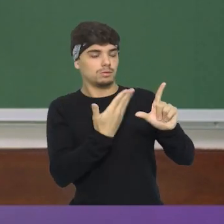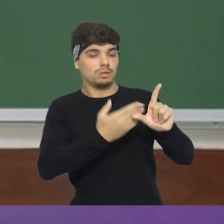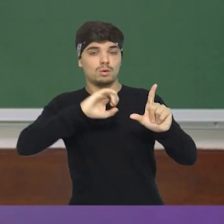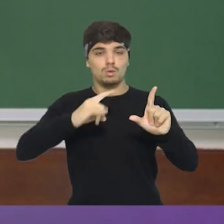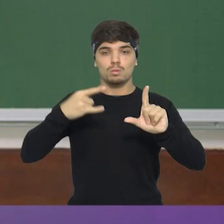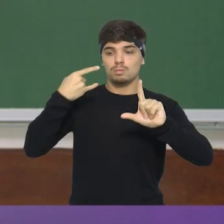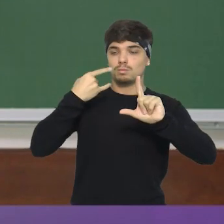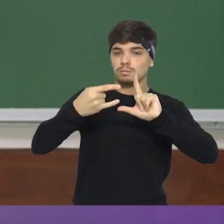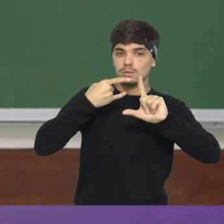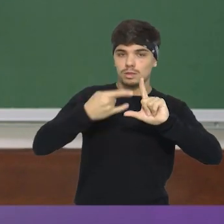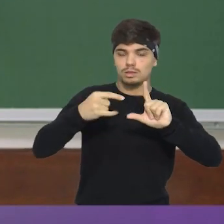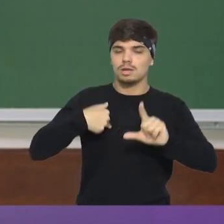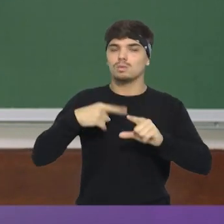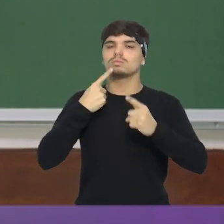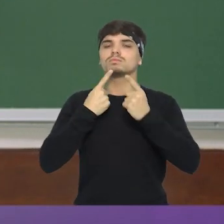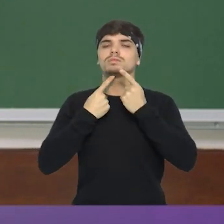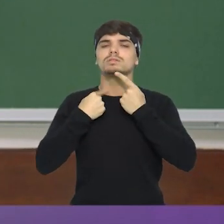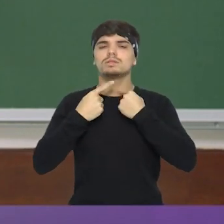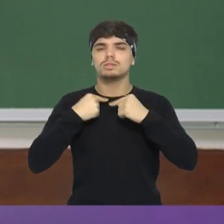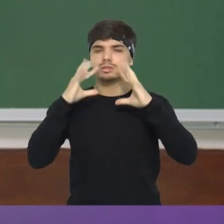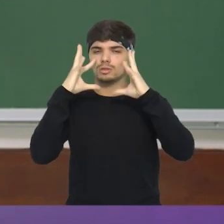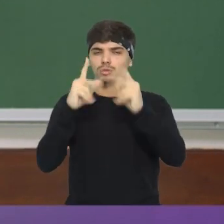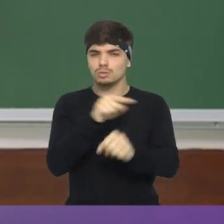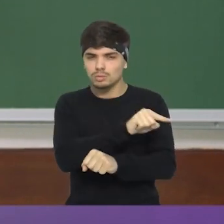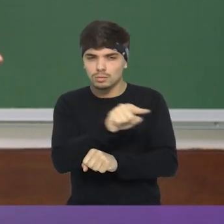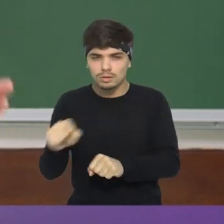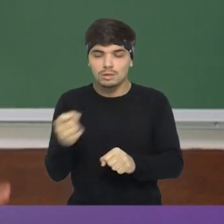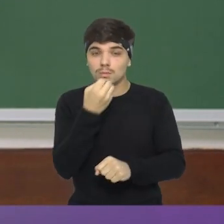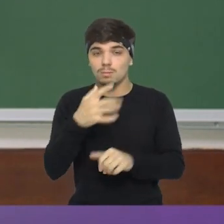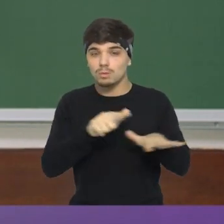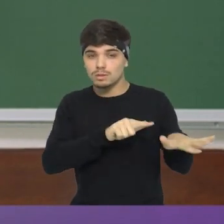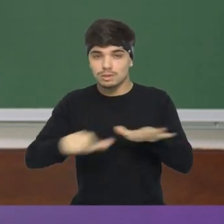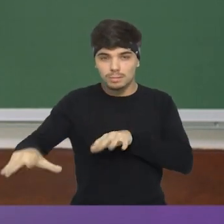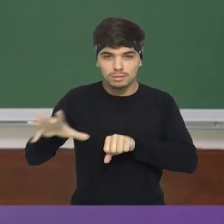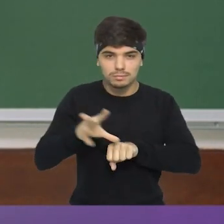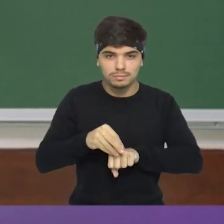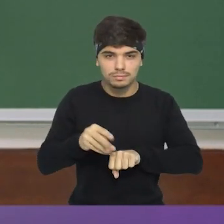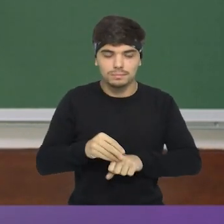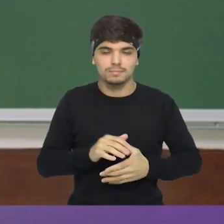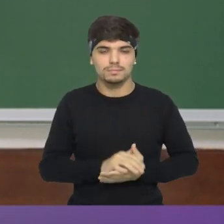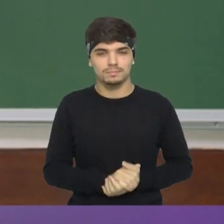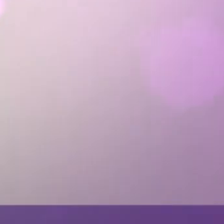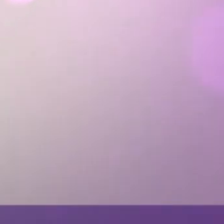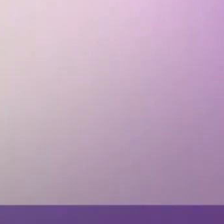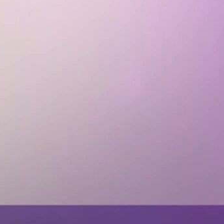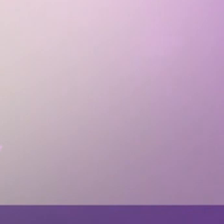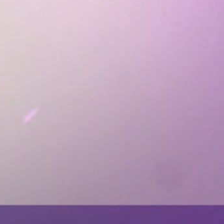Classroom ou por Meet. Desejo a todos uma excelente Semana do Conhecimento!